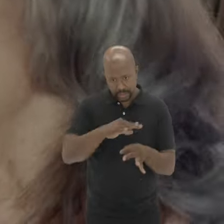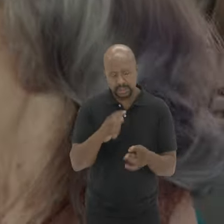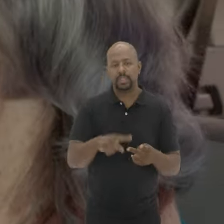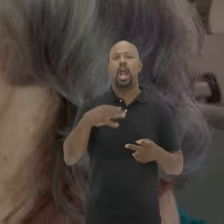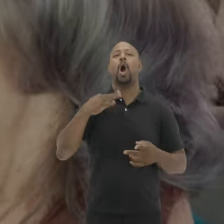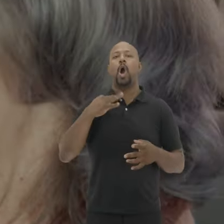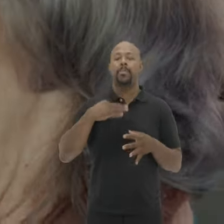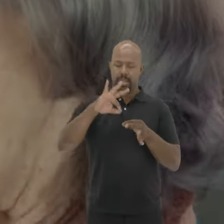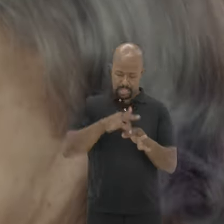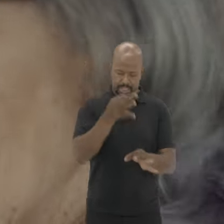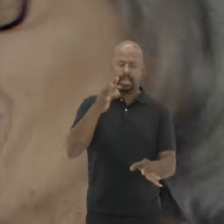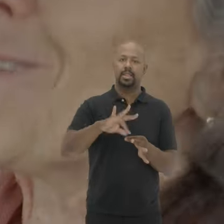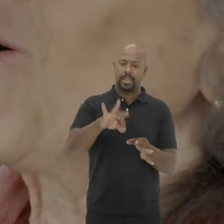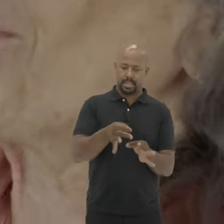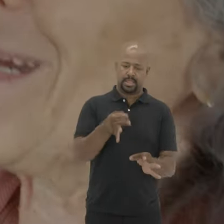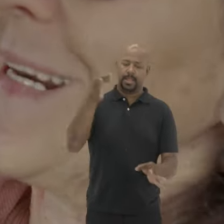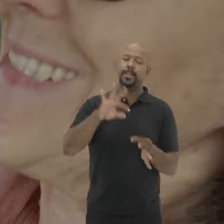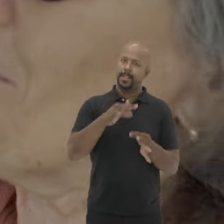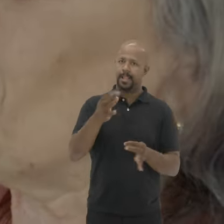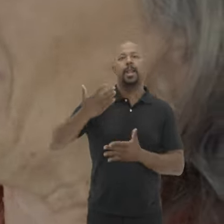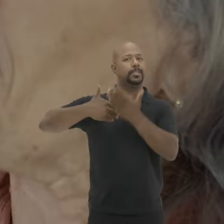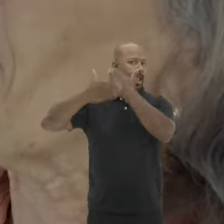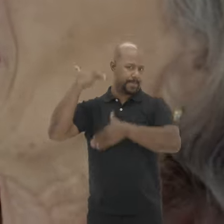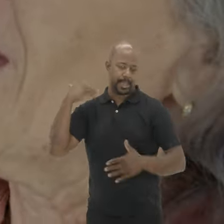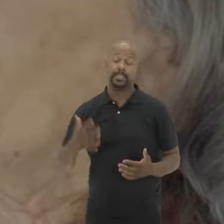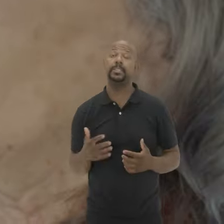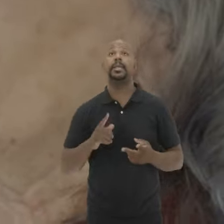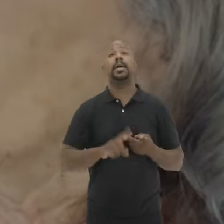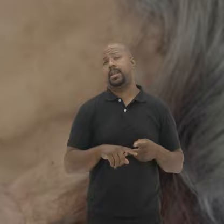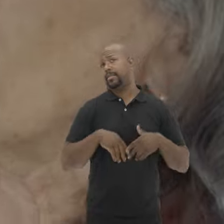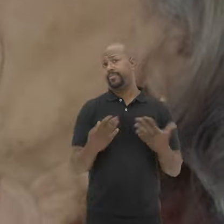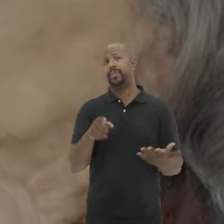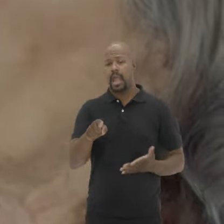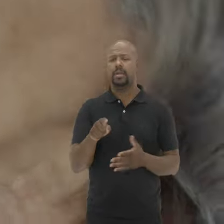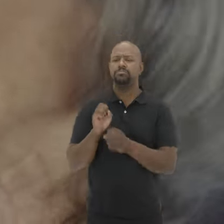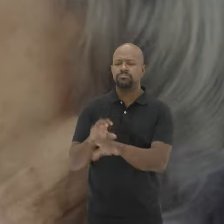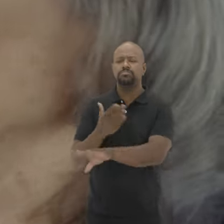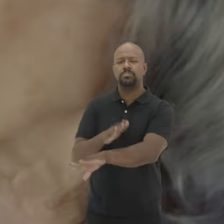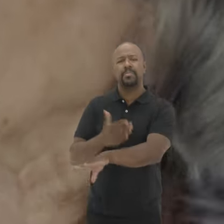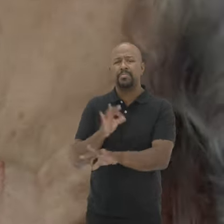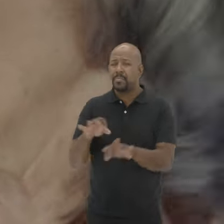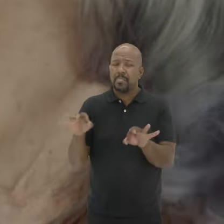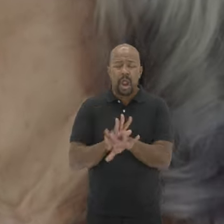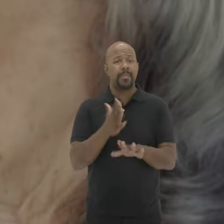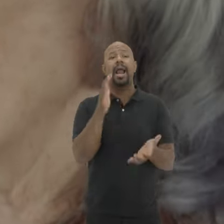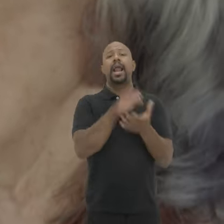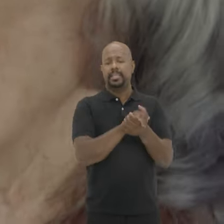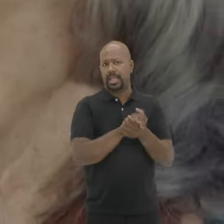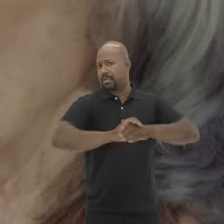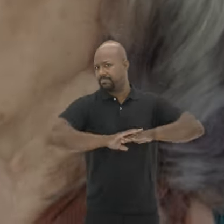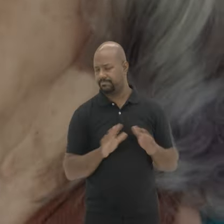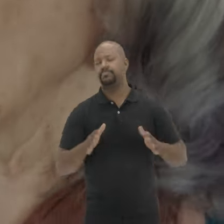que remendar a roupa, porque se remendava a roupa naquele tempo, né? Enfim, eram preparadas para casar, né?